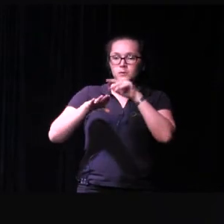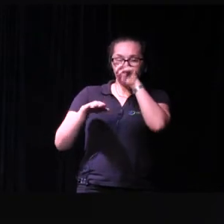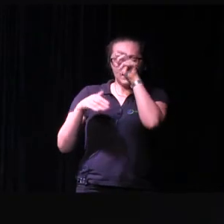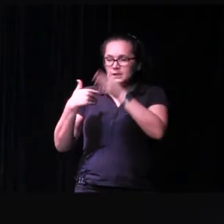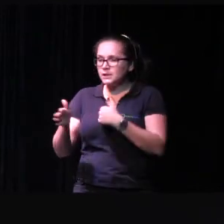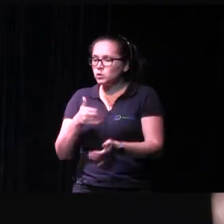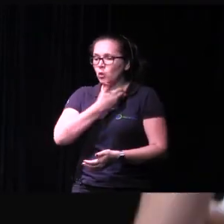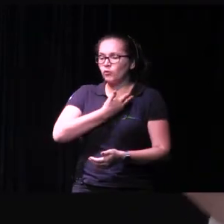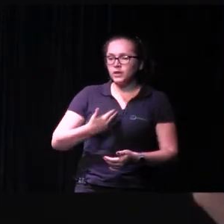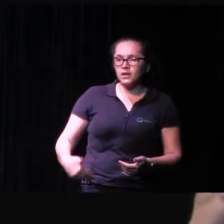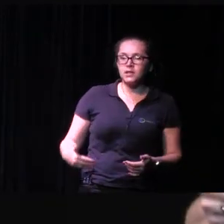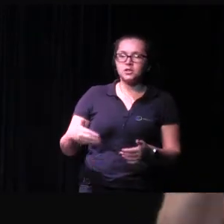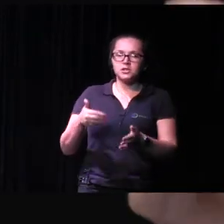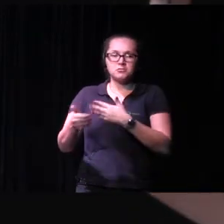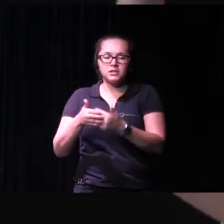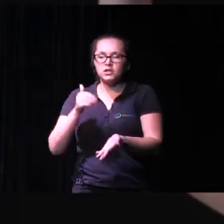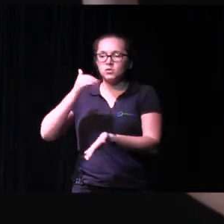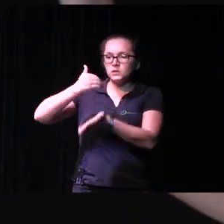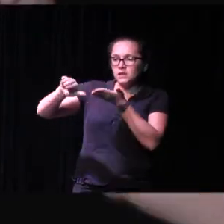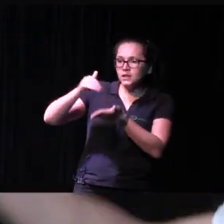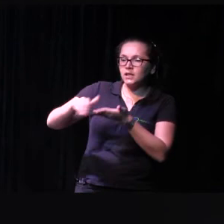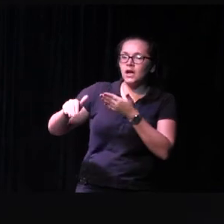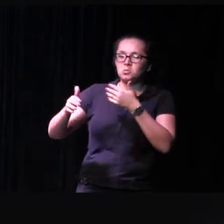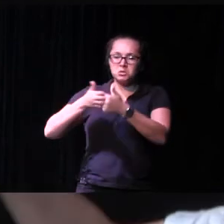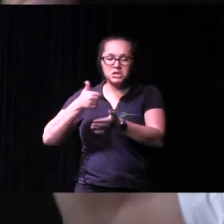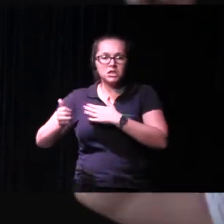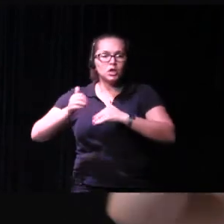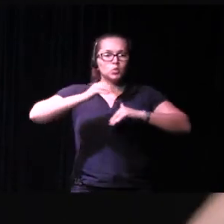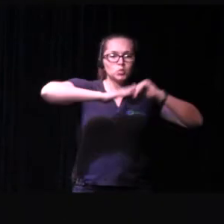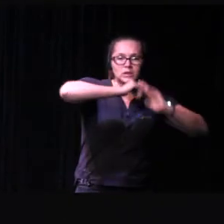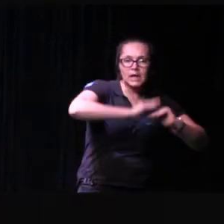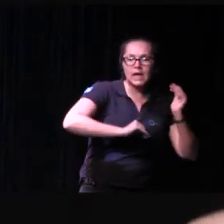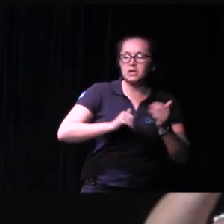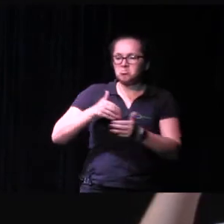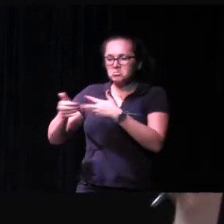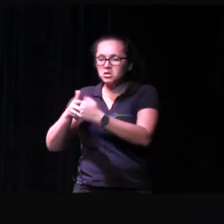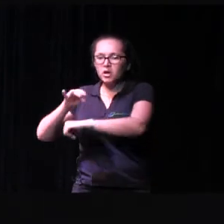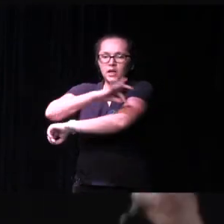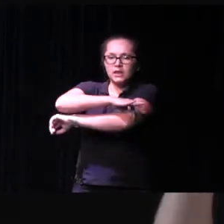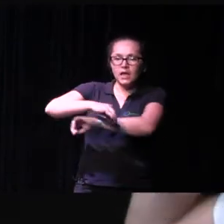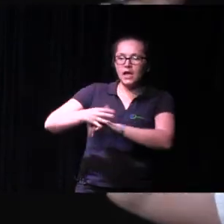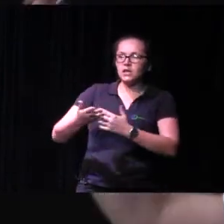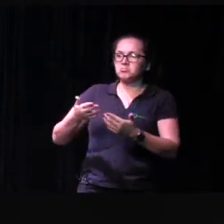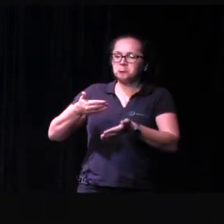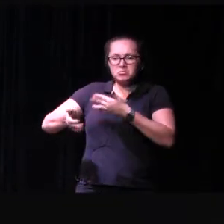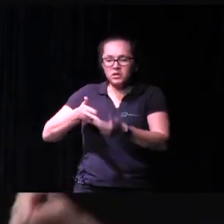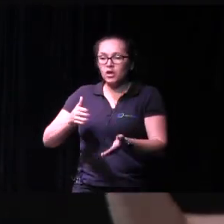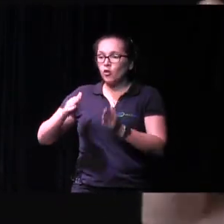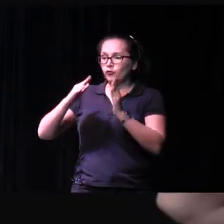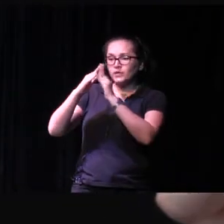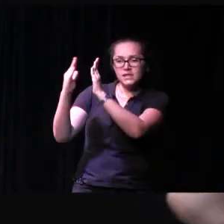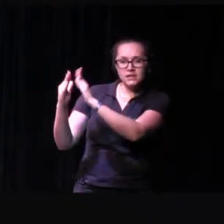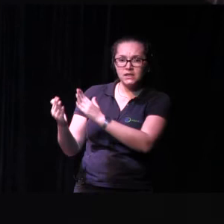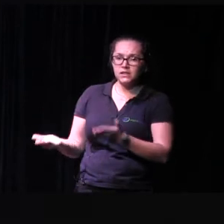de todos, seja do governante, seja do secretário, seja do técnico, seja do arquiteto, seja do morador,